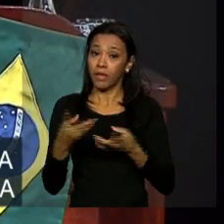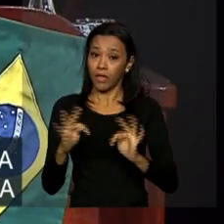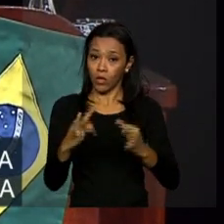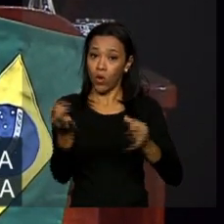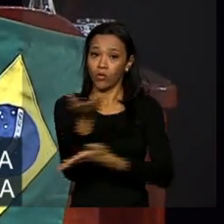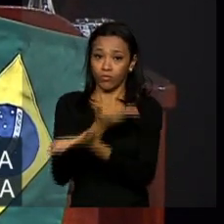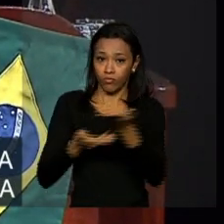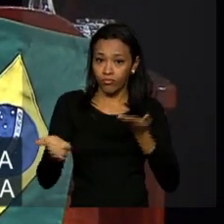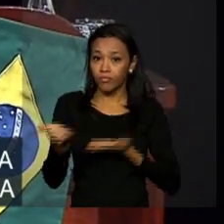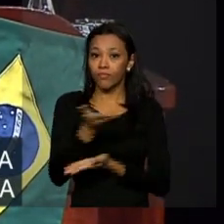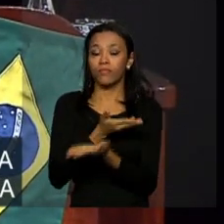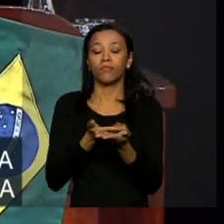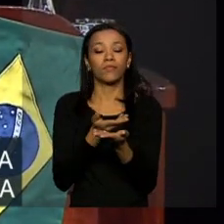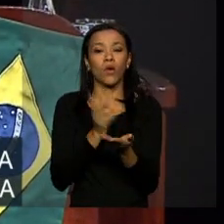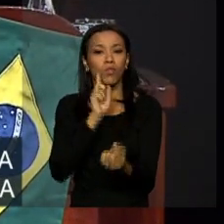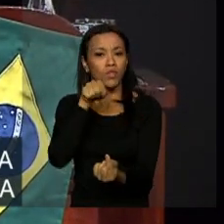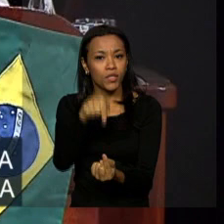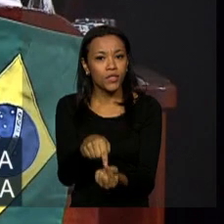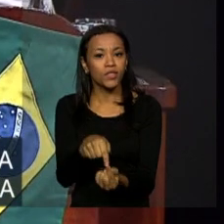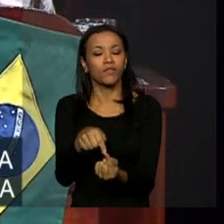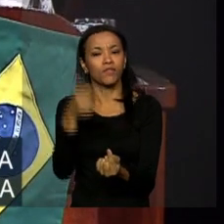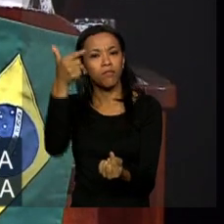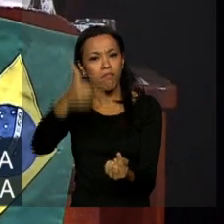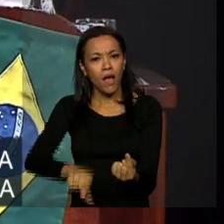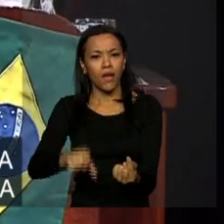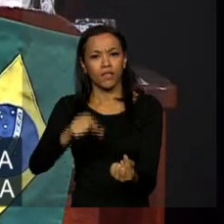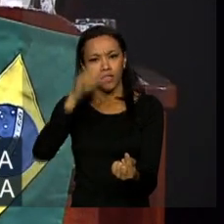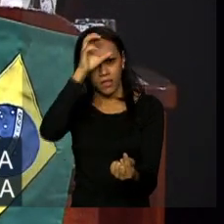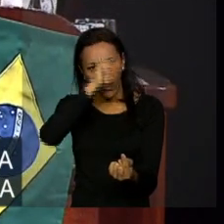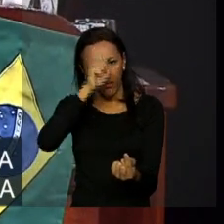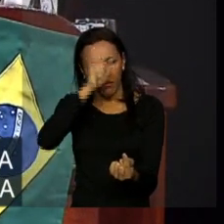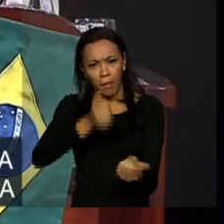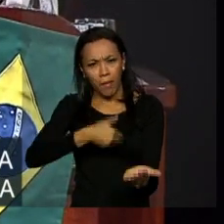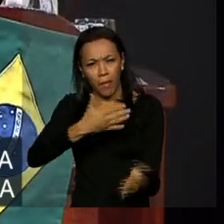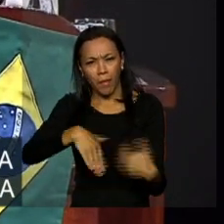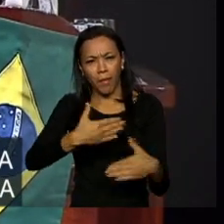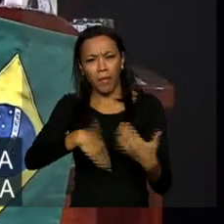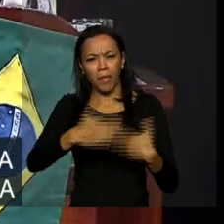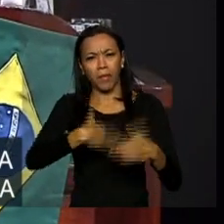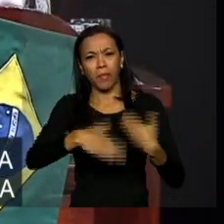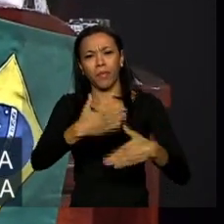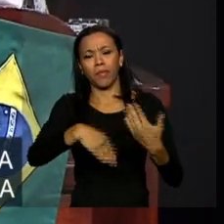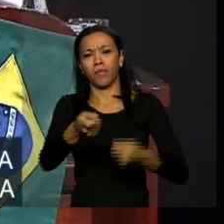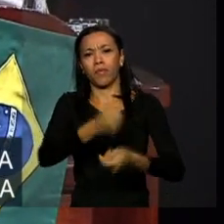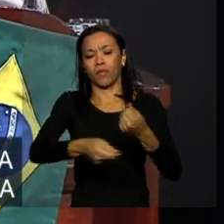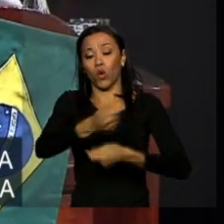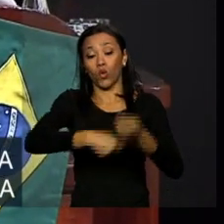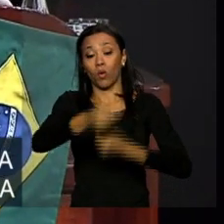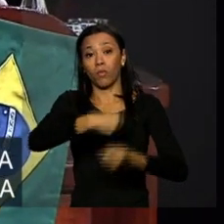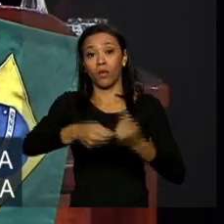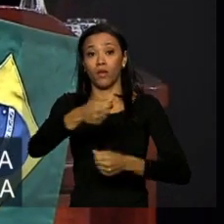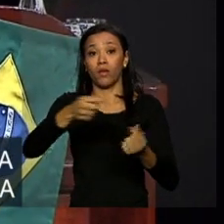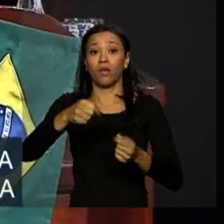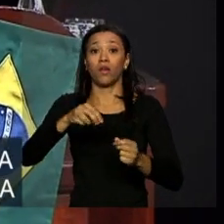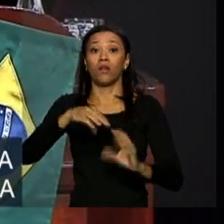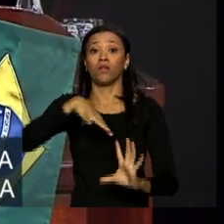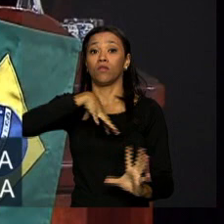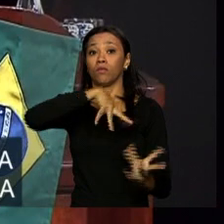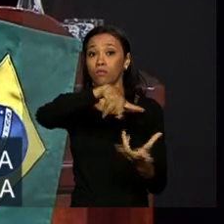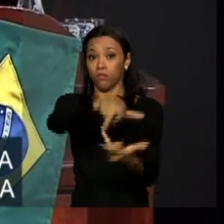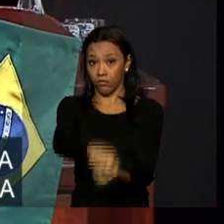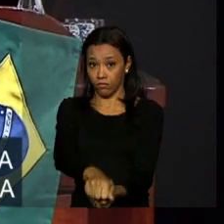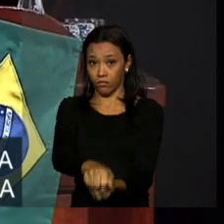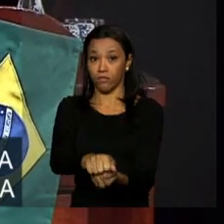de modo a aumentar a competitividade de nossas economias no Mercado Global diante